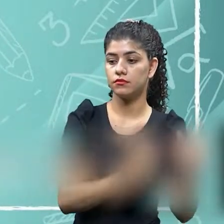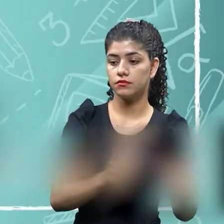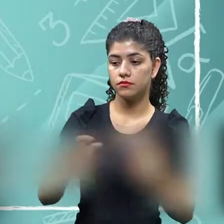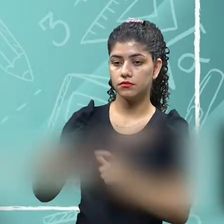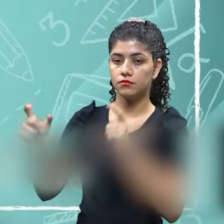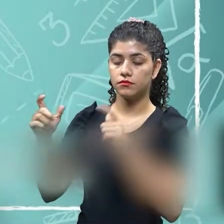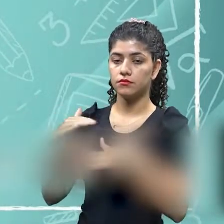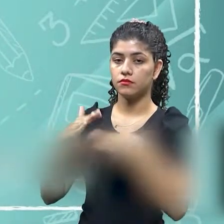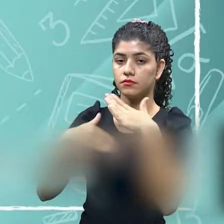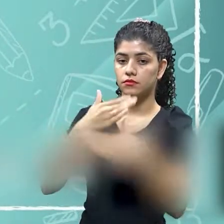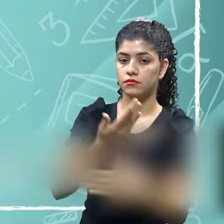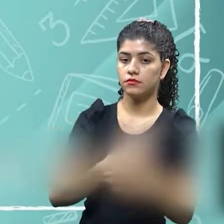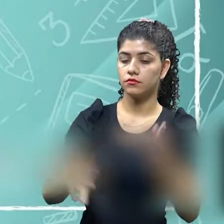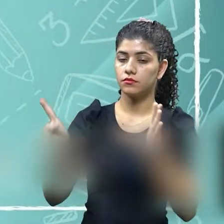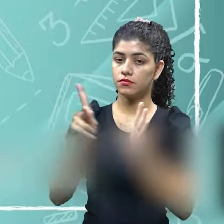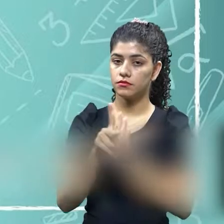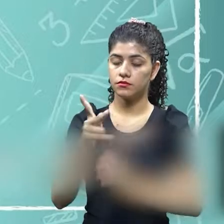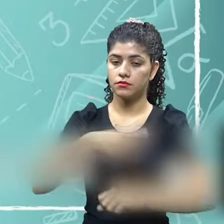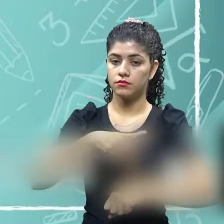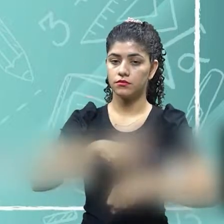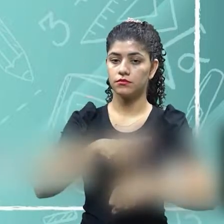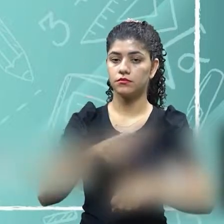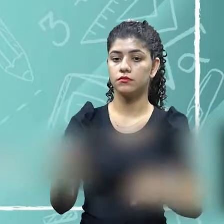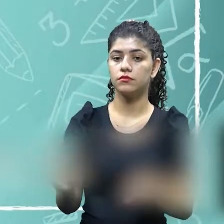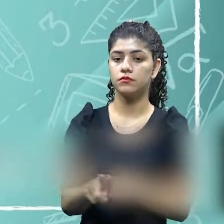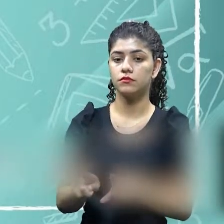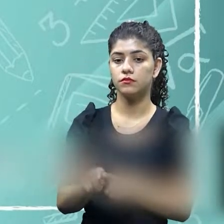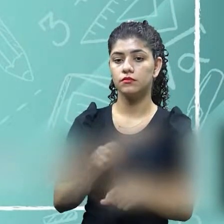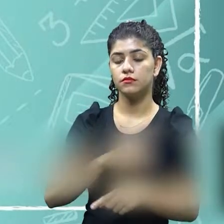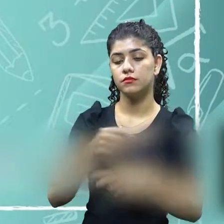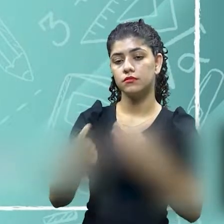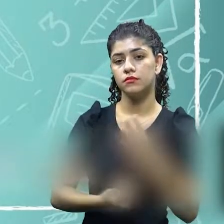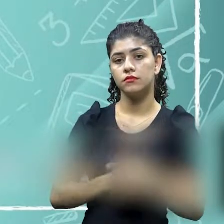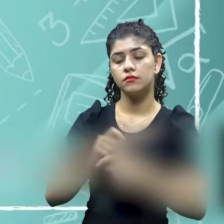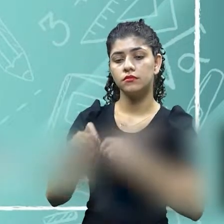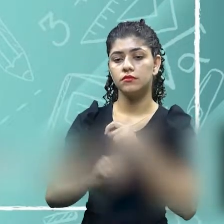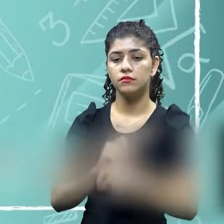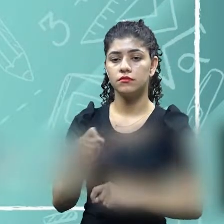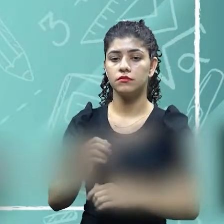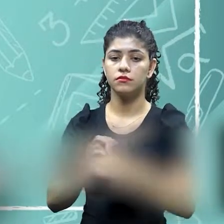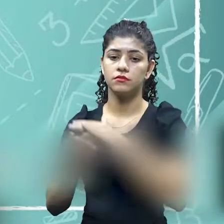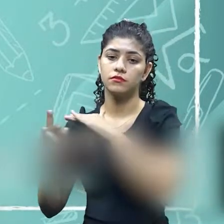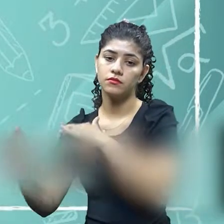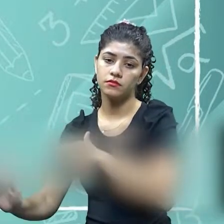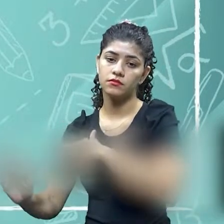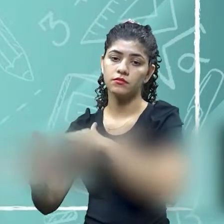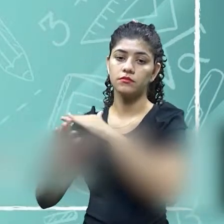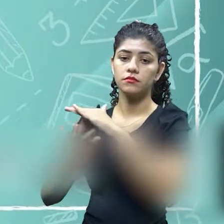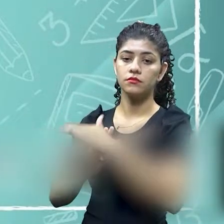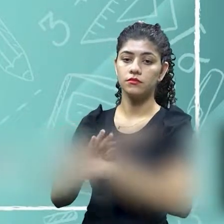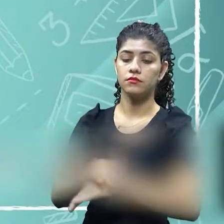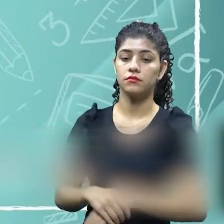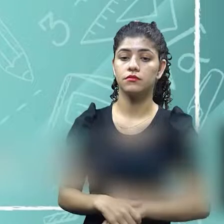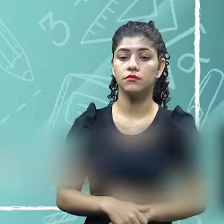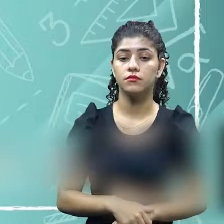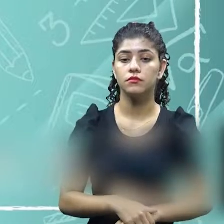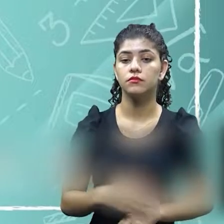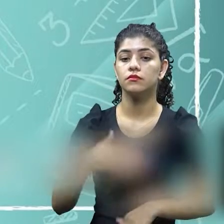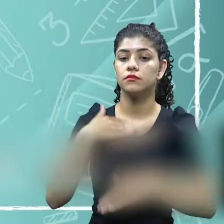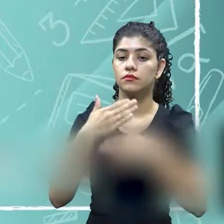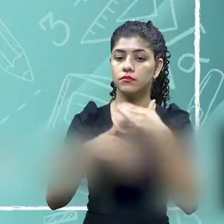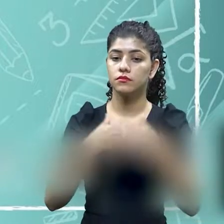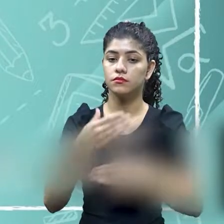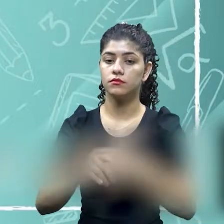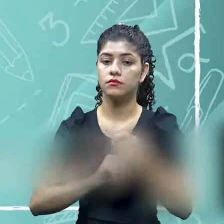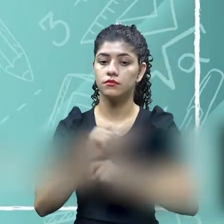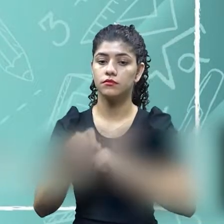diferenciada de acordo com aquele processo. Um outro ponto é a questão da importação e exportação e o